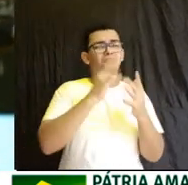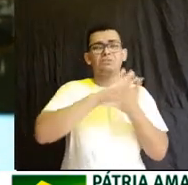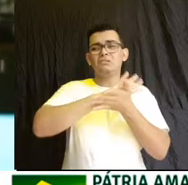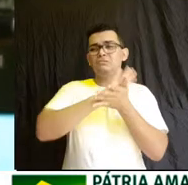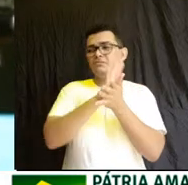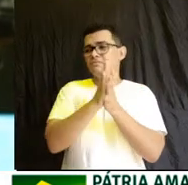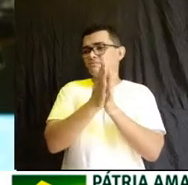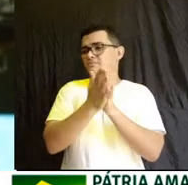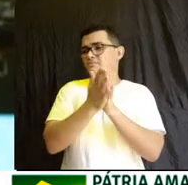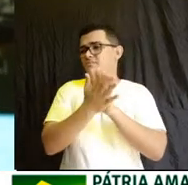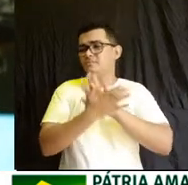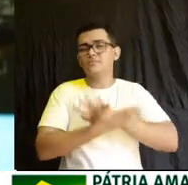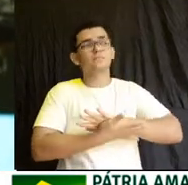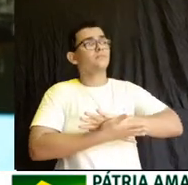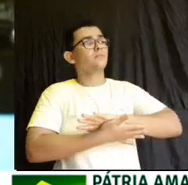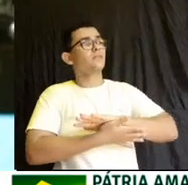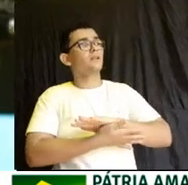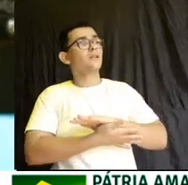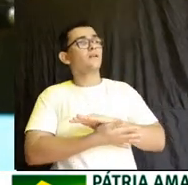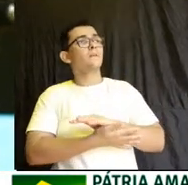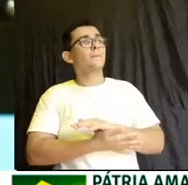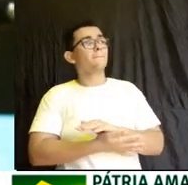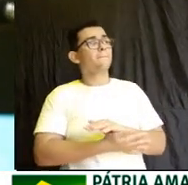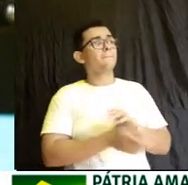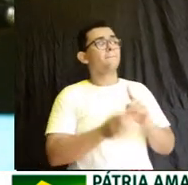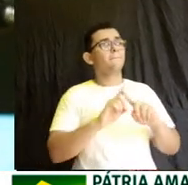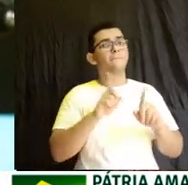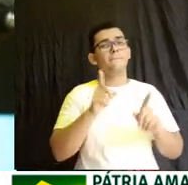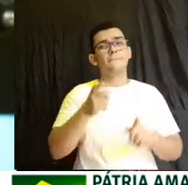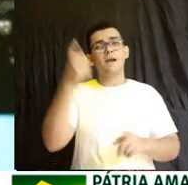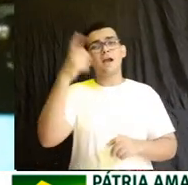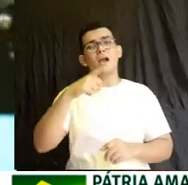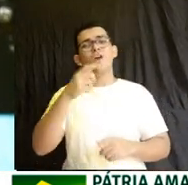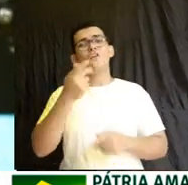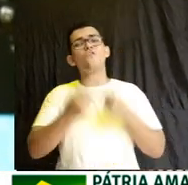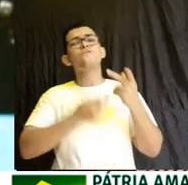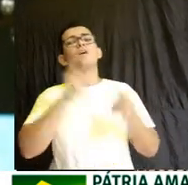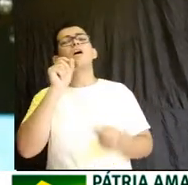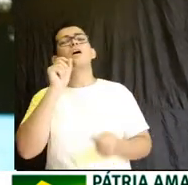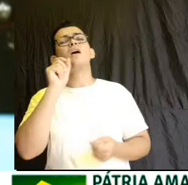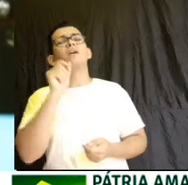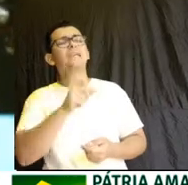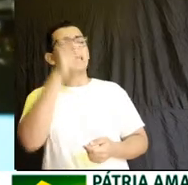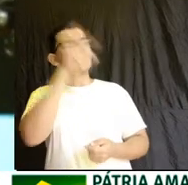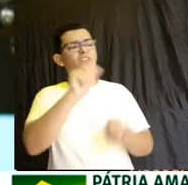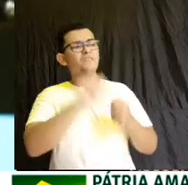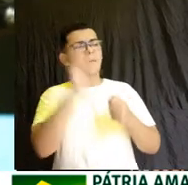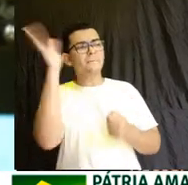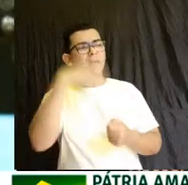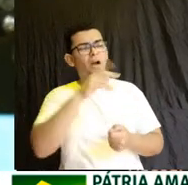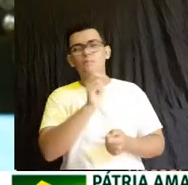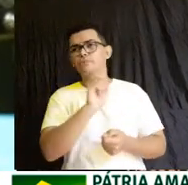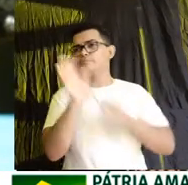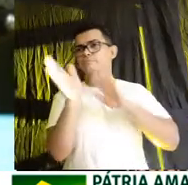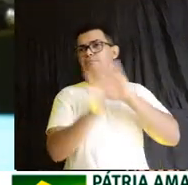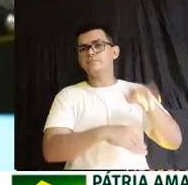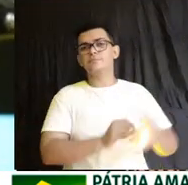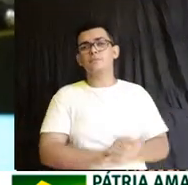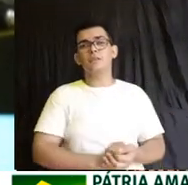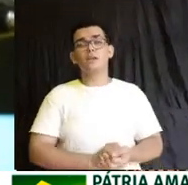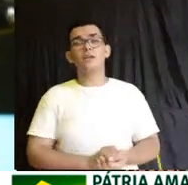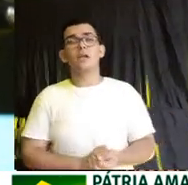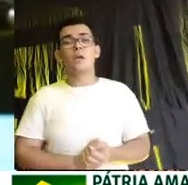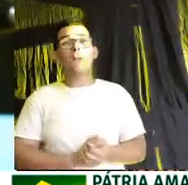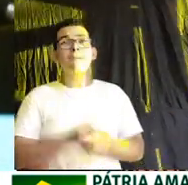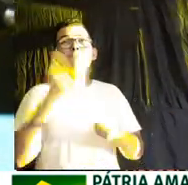E assim não faz mal. E assim não me faz mal, não. Noite e dia. que